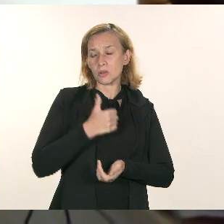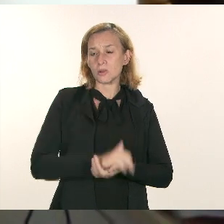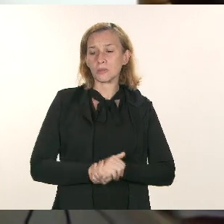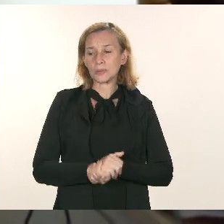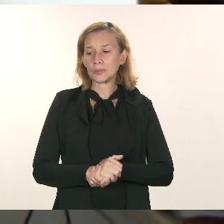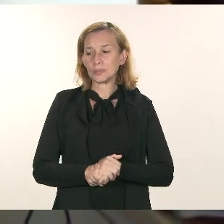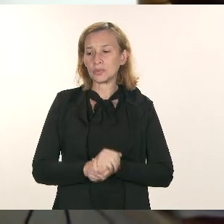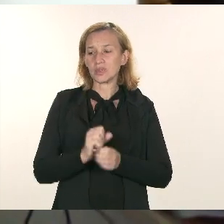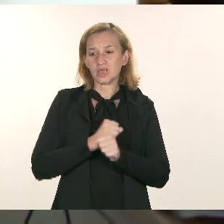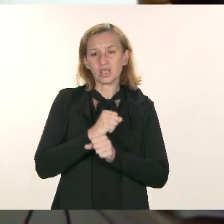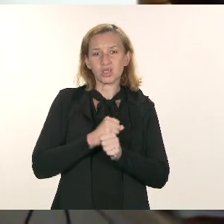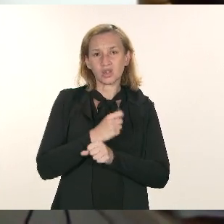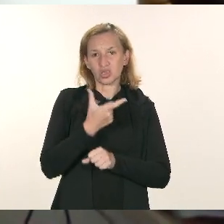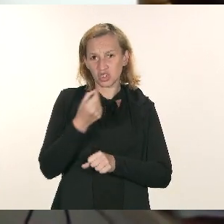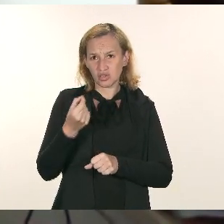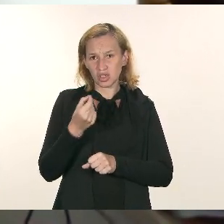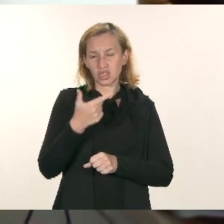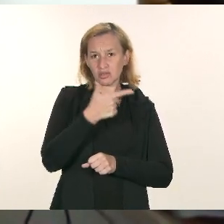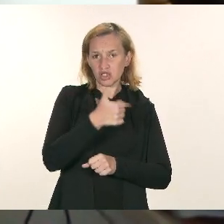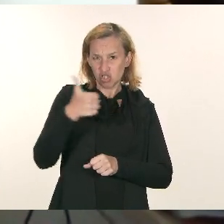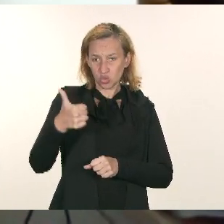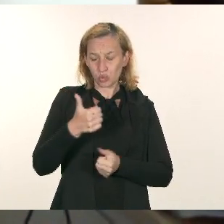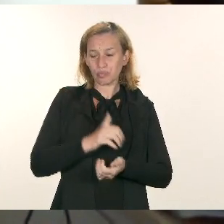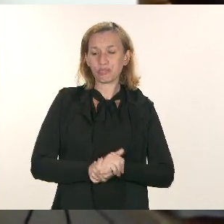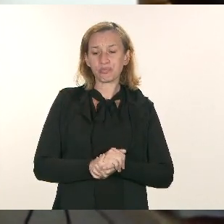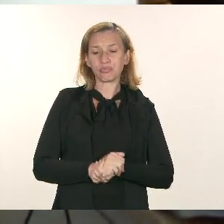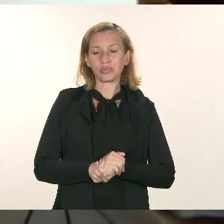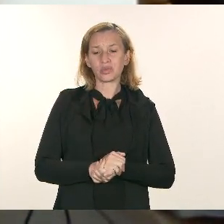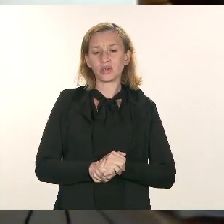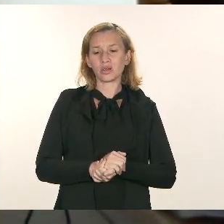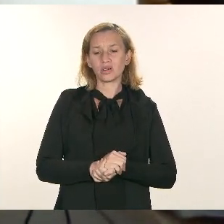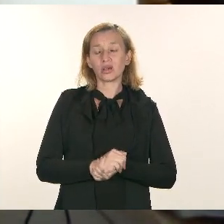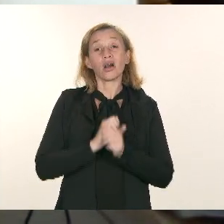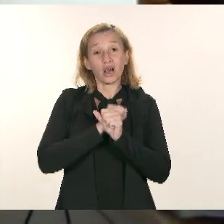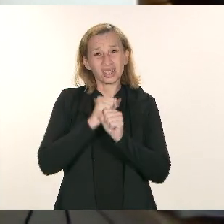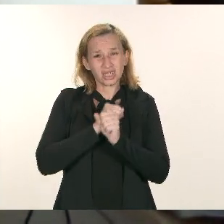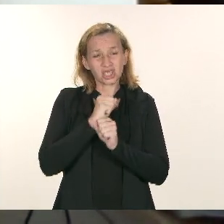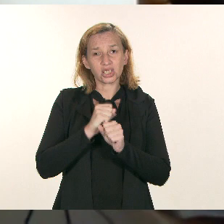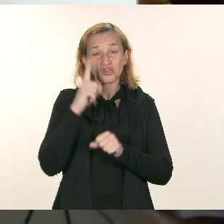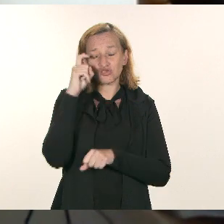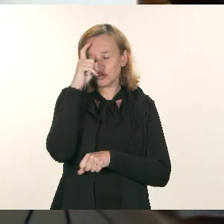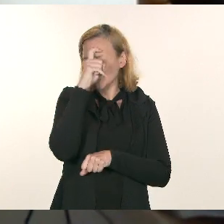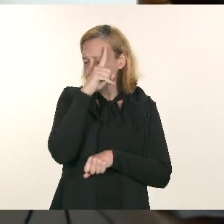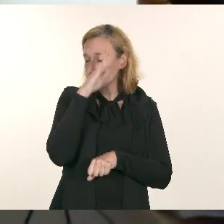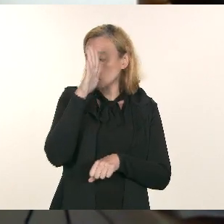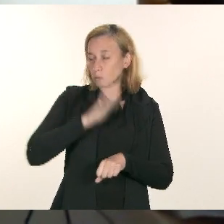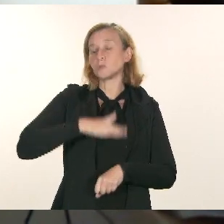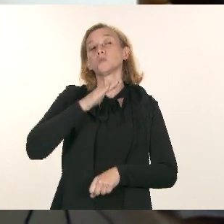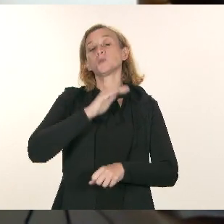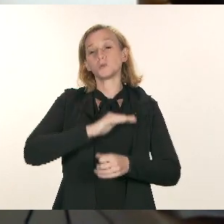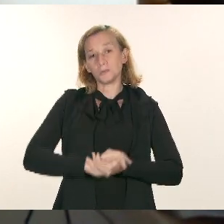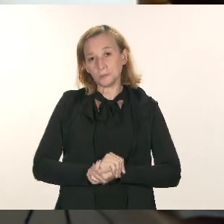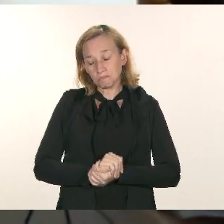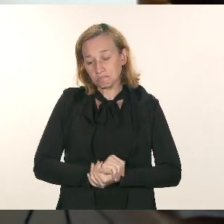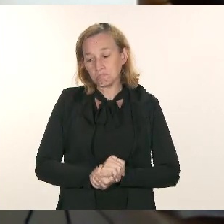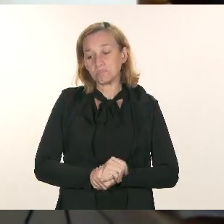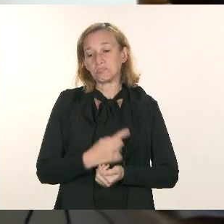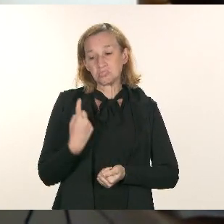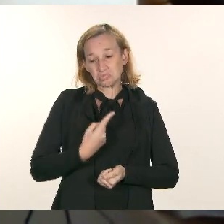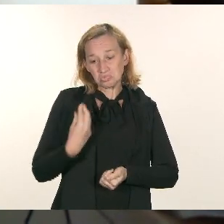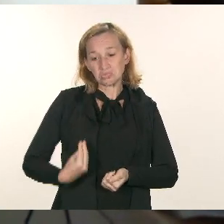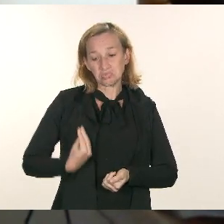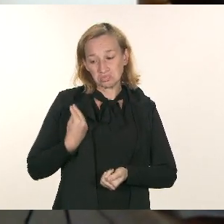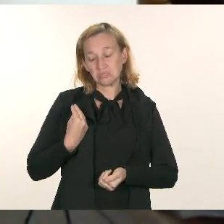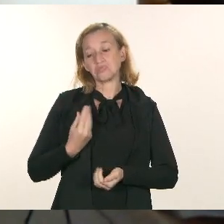que esse ano de 20 e o de 21 são os anos mais difíceis de nossas